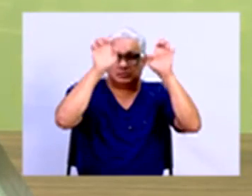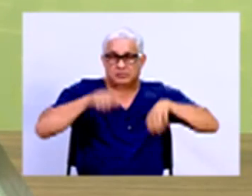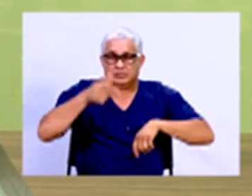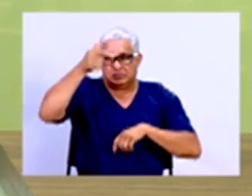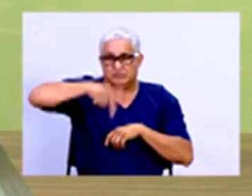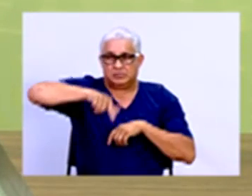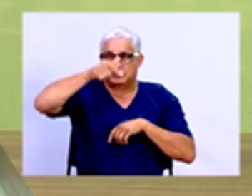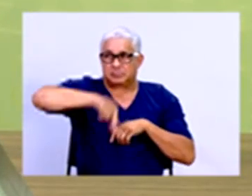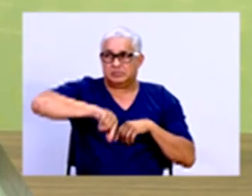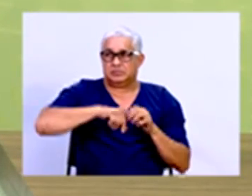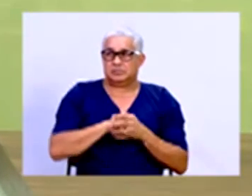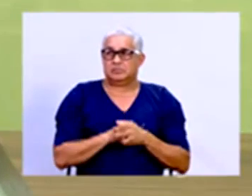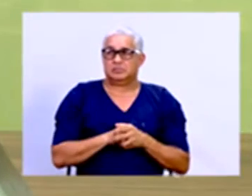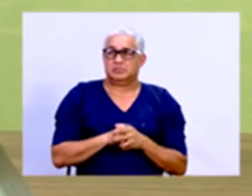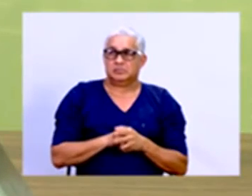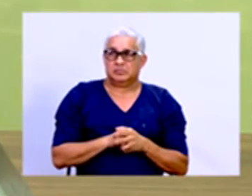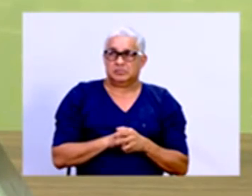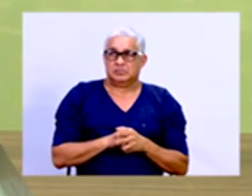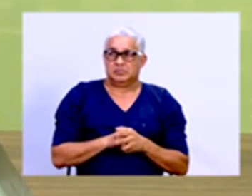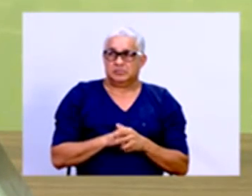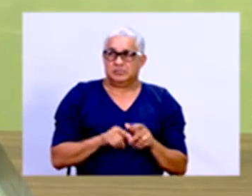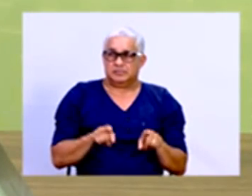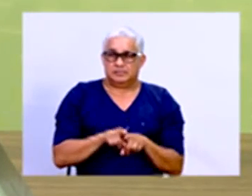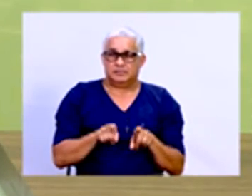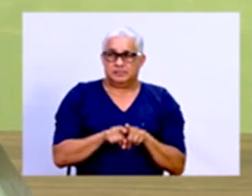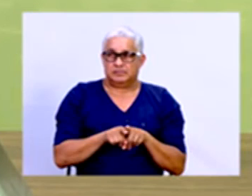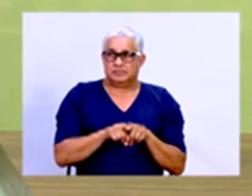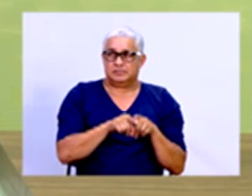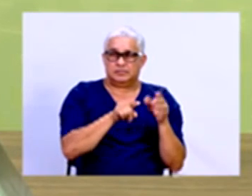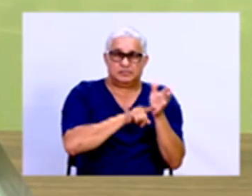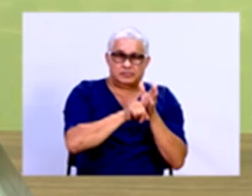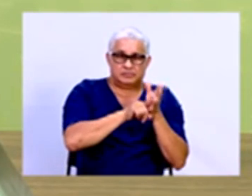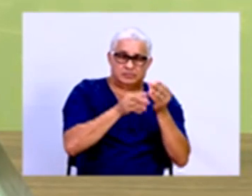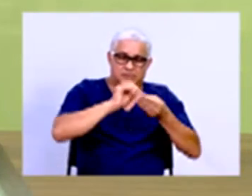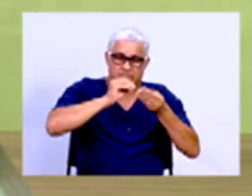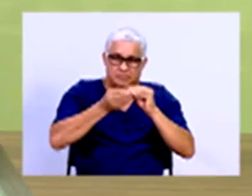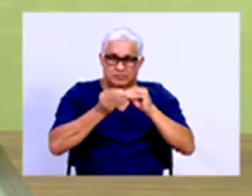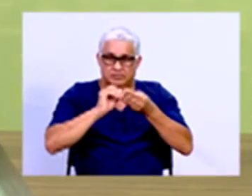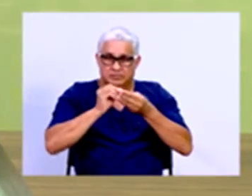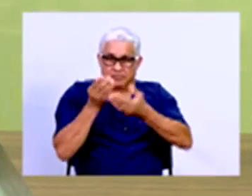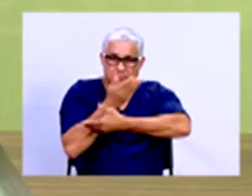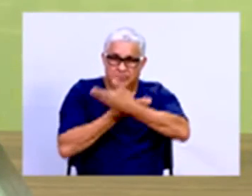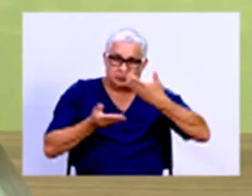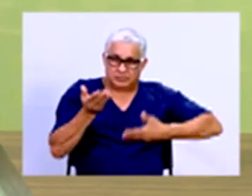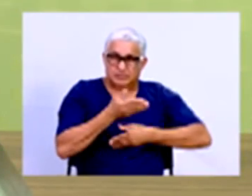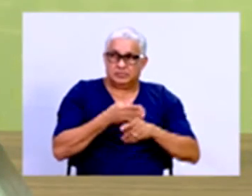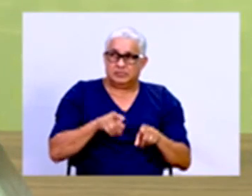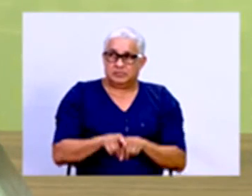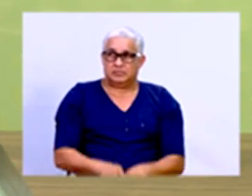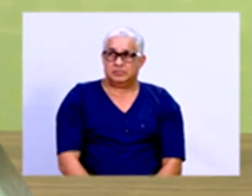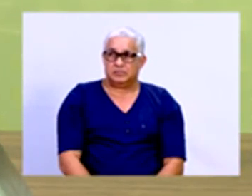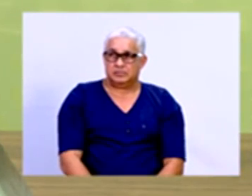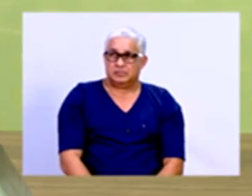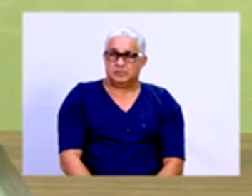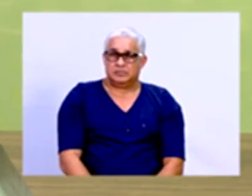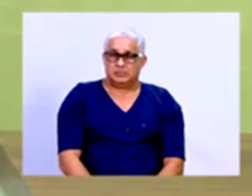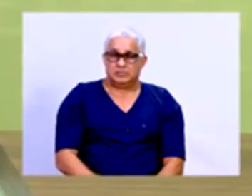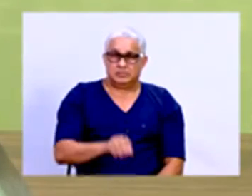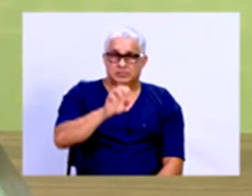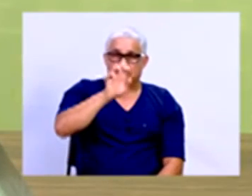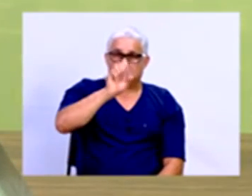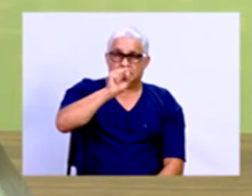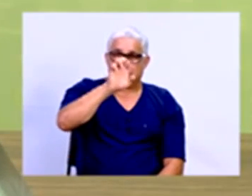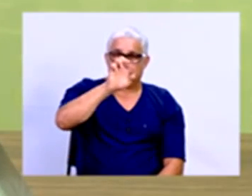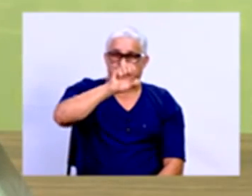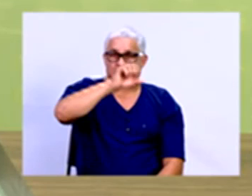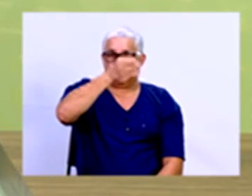repetição, vimos a parte de consulta com interação com o banco de dados e também vimos, para finalizar aqui, sessões